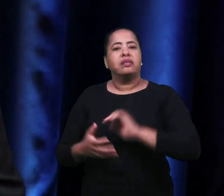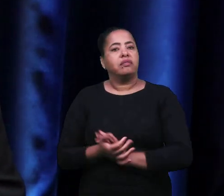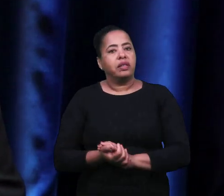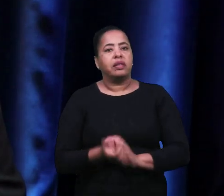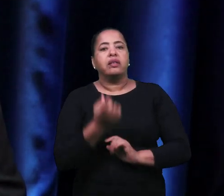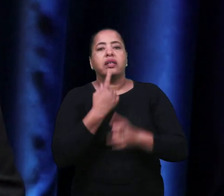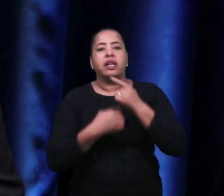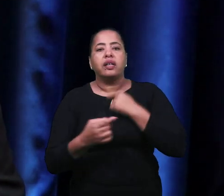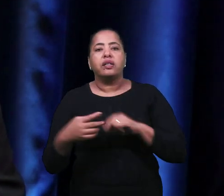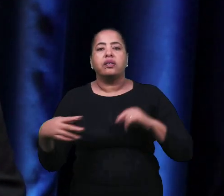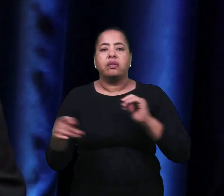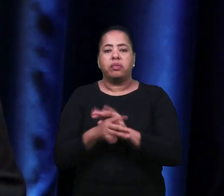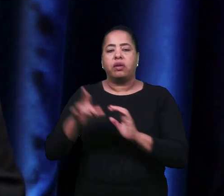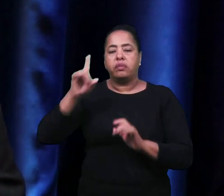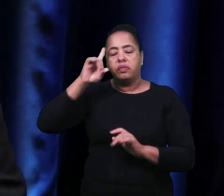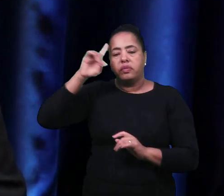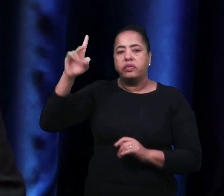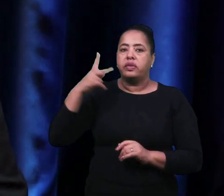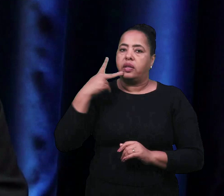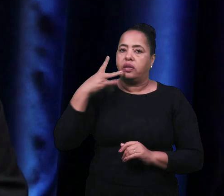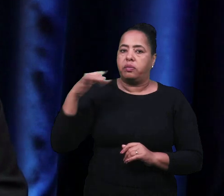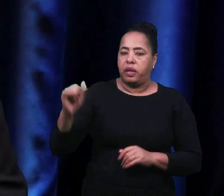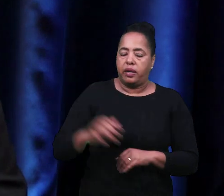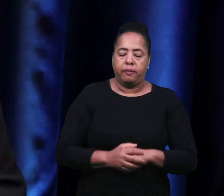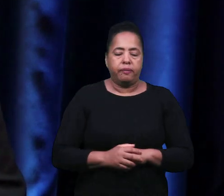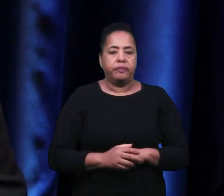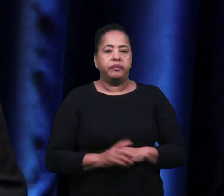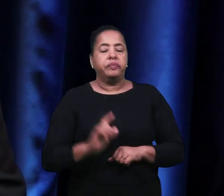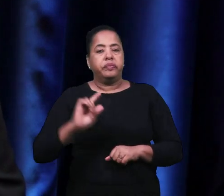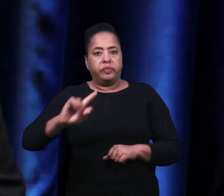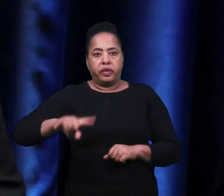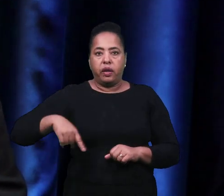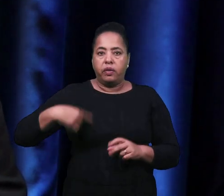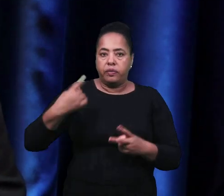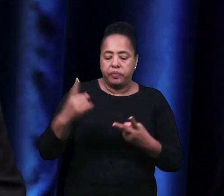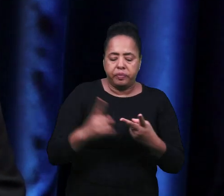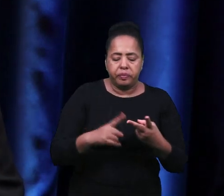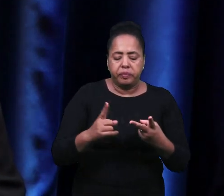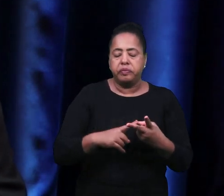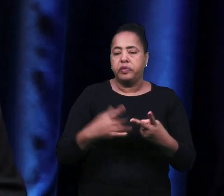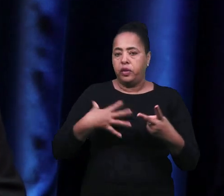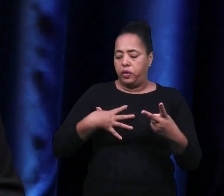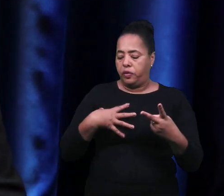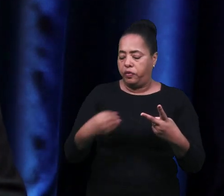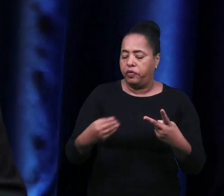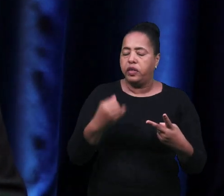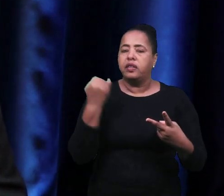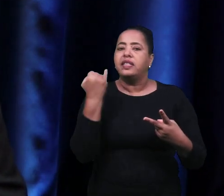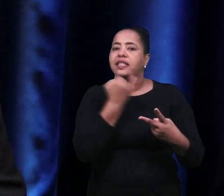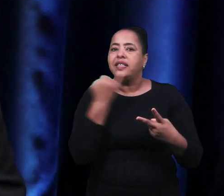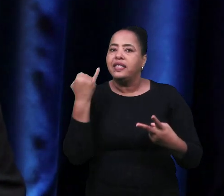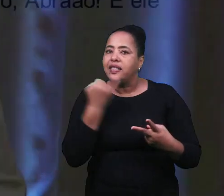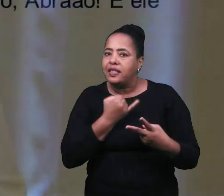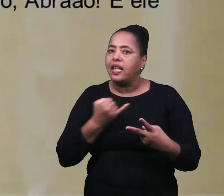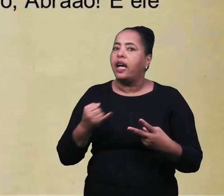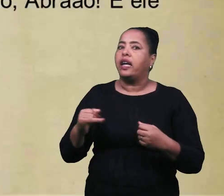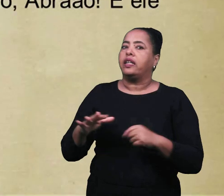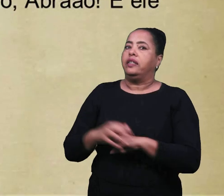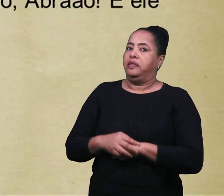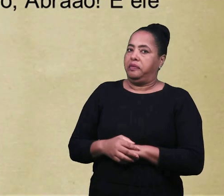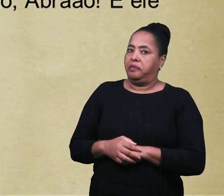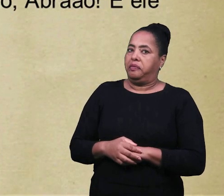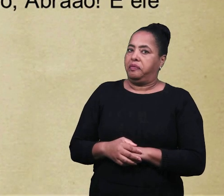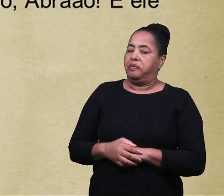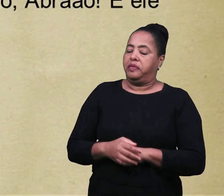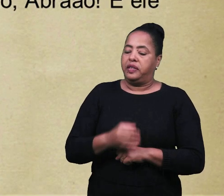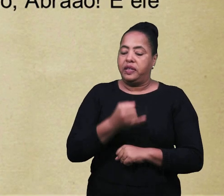que é a vontade de Deus Pai. Num segundo momento, agora figurando o filho, Isaac fala com ele, né? Então falou Isaac